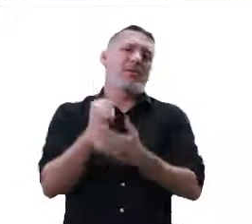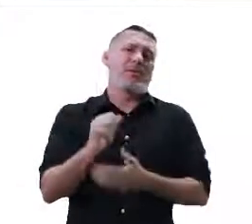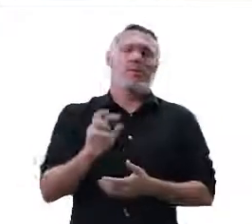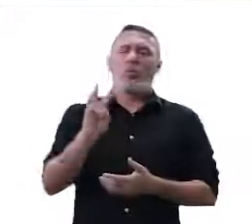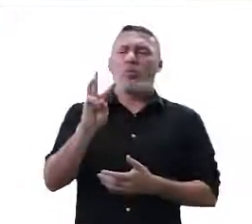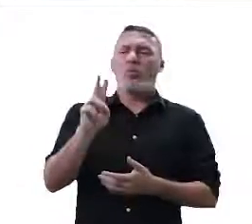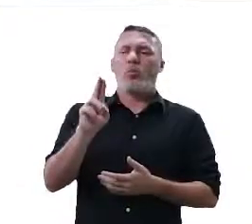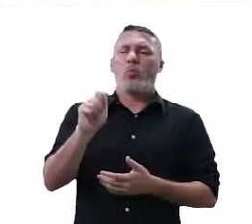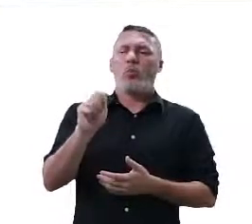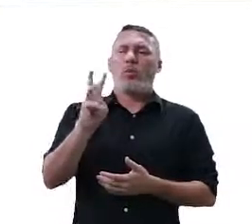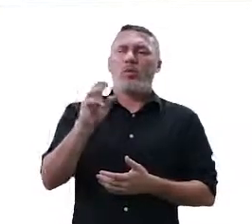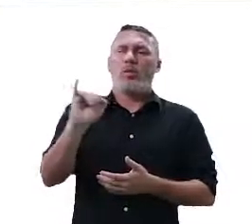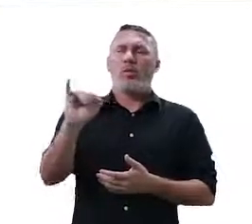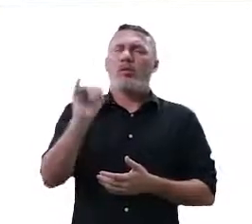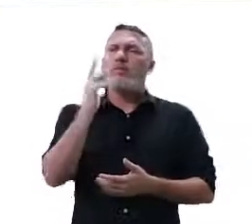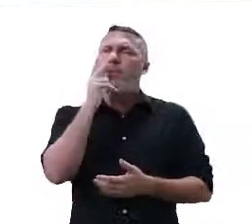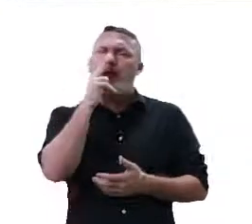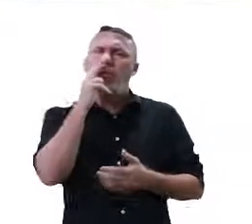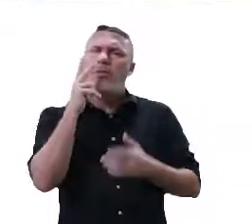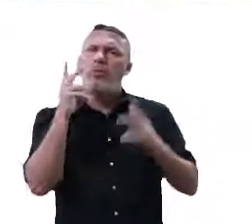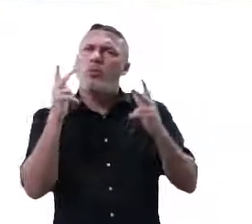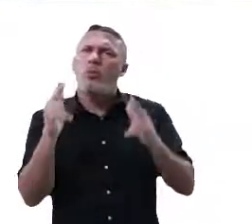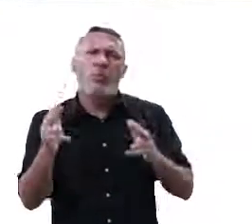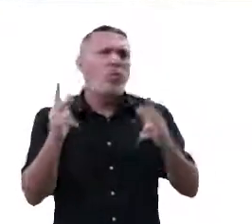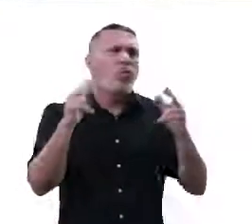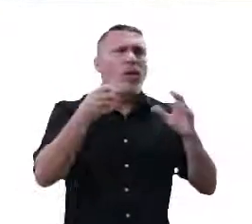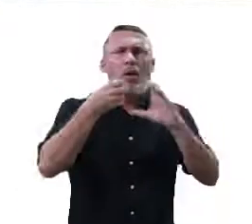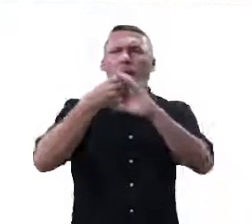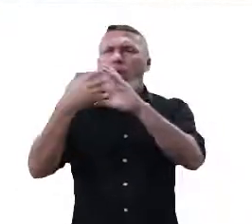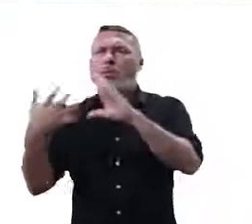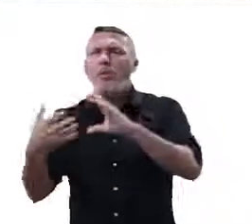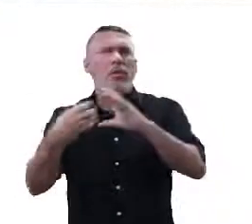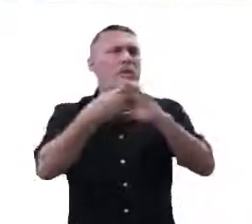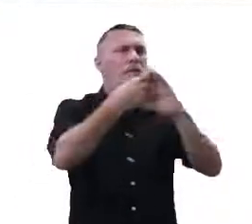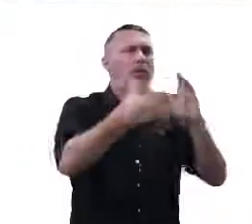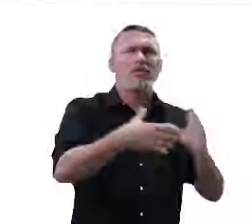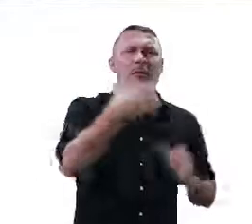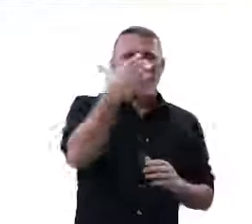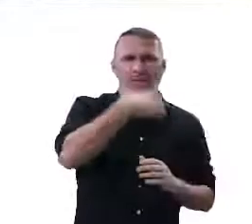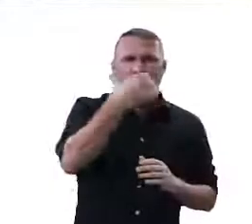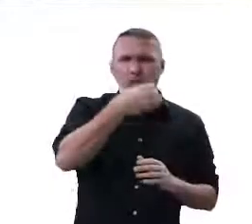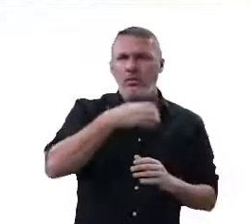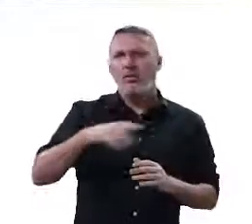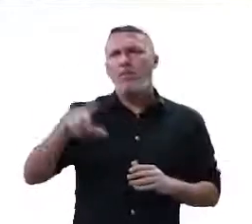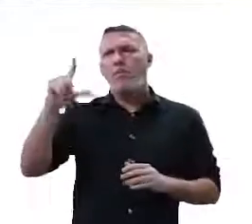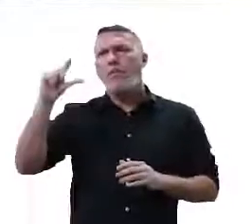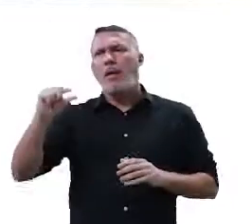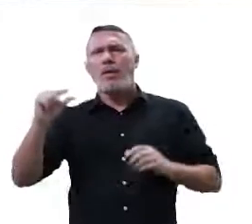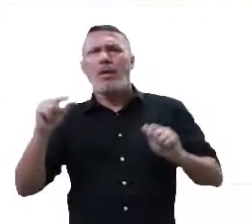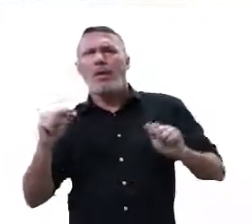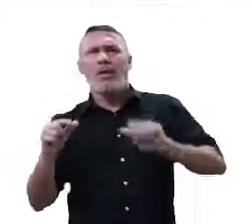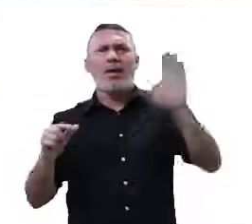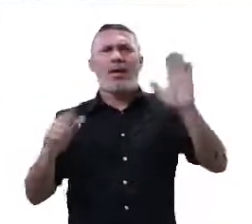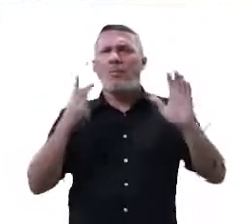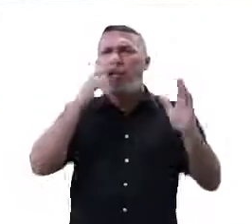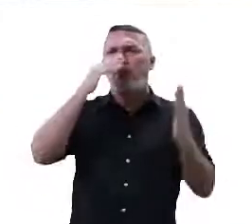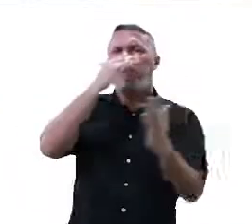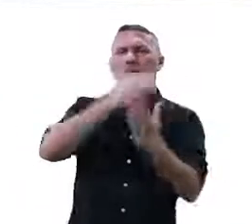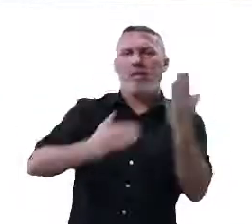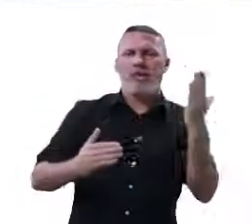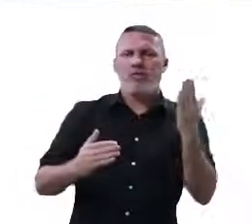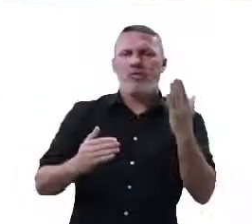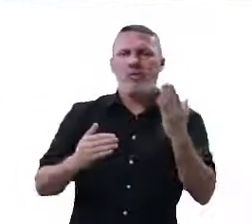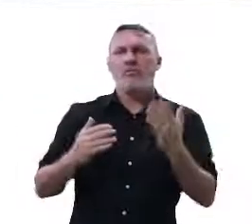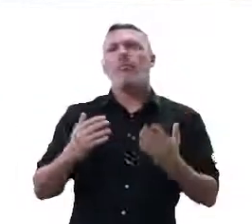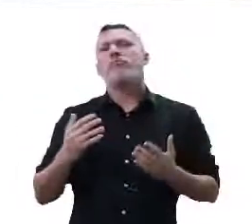as mesmas características do iPhone. Ele custa a metade do preço. Ora, ambos os